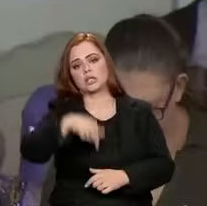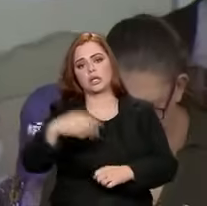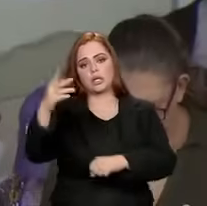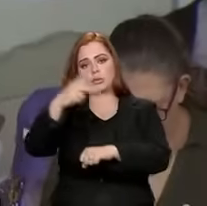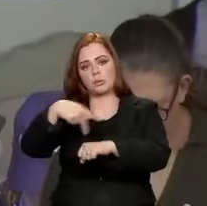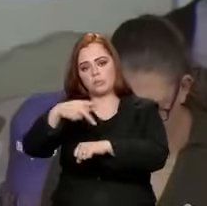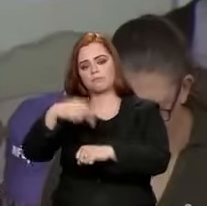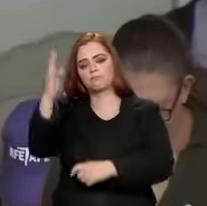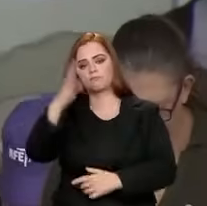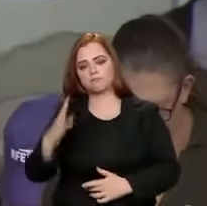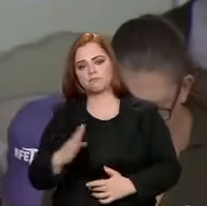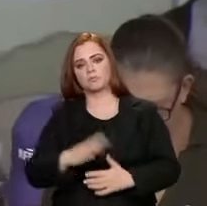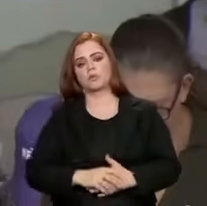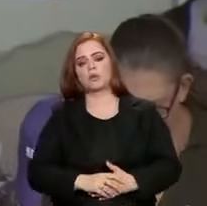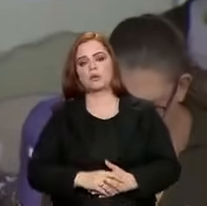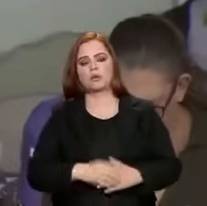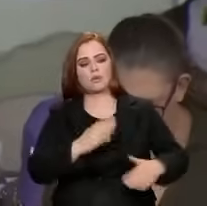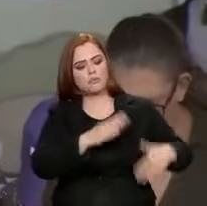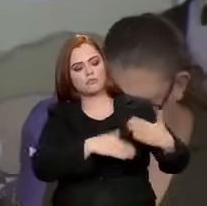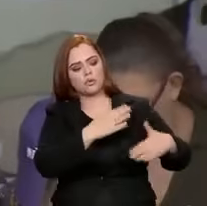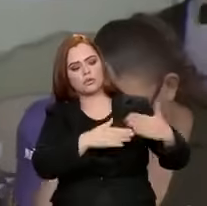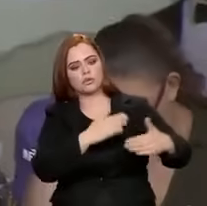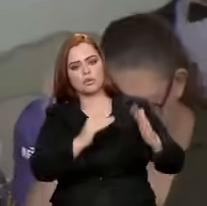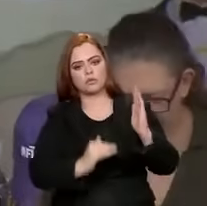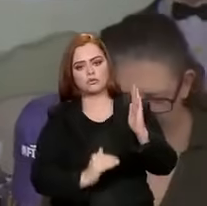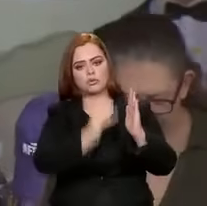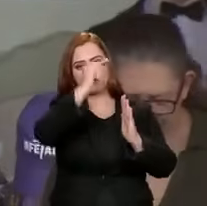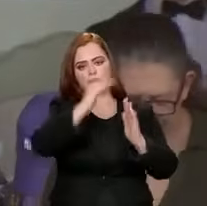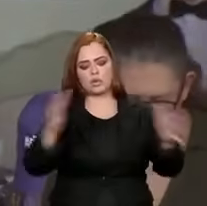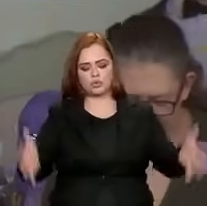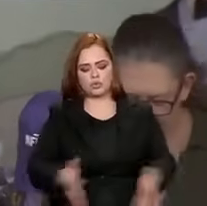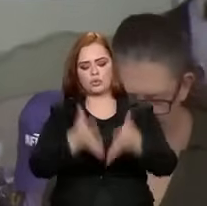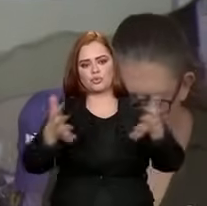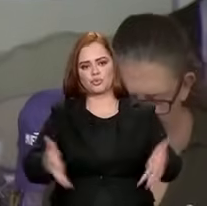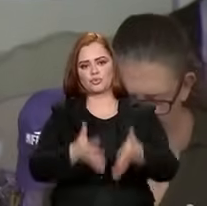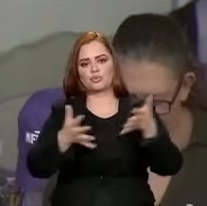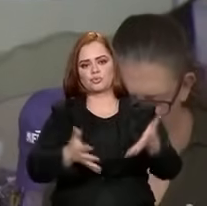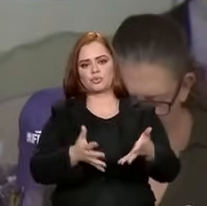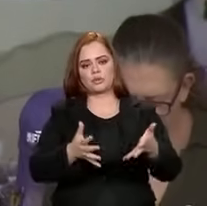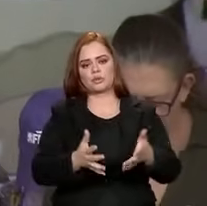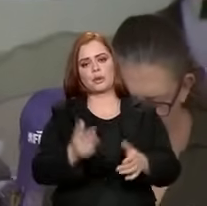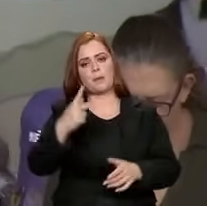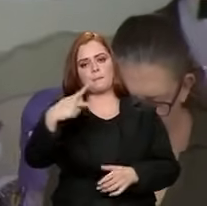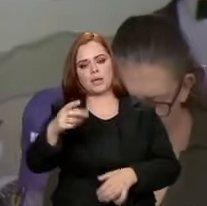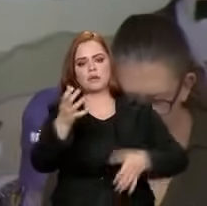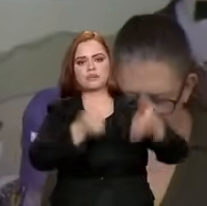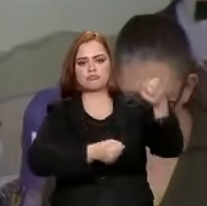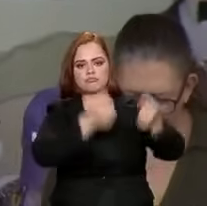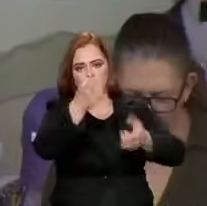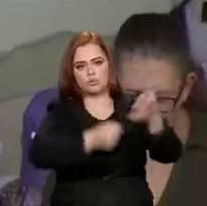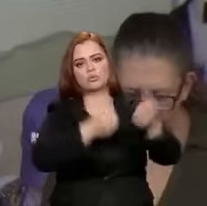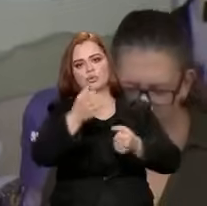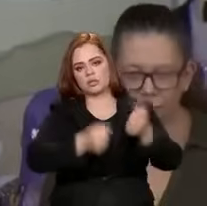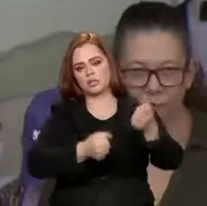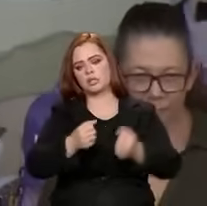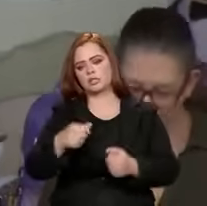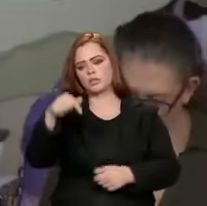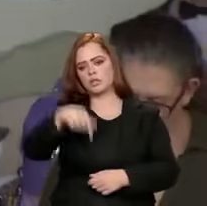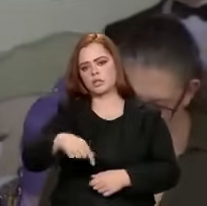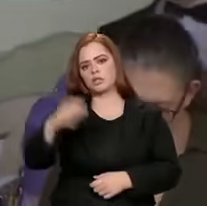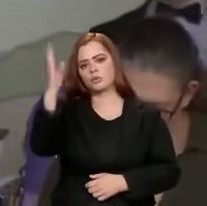um processo de aumento da produtividade para a cadeia do leite no Brasil